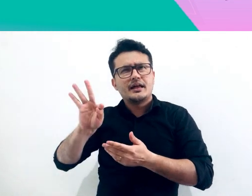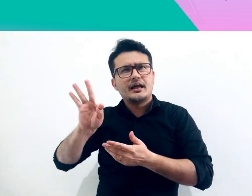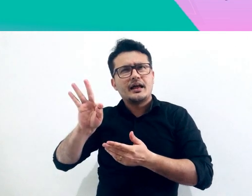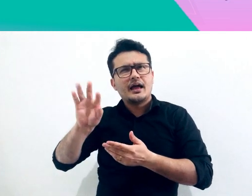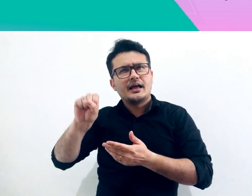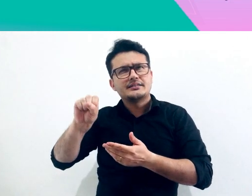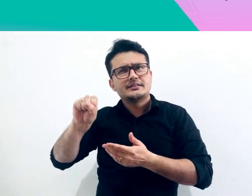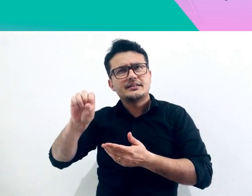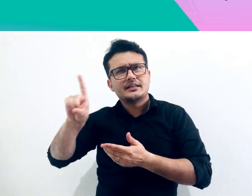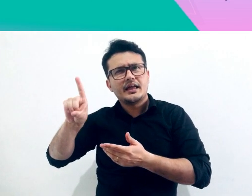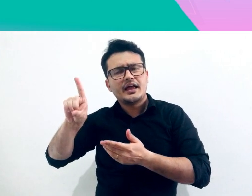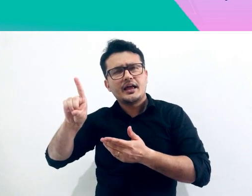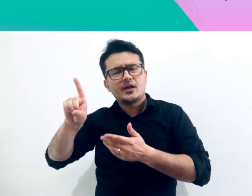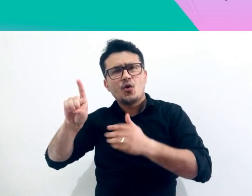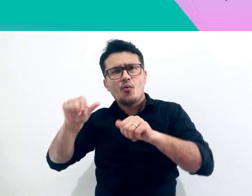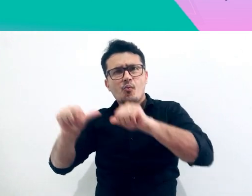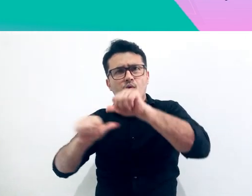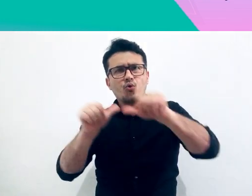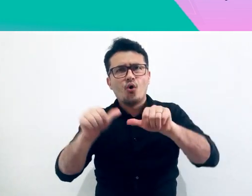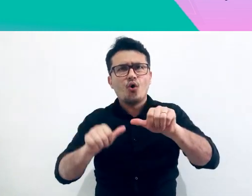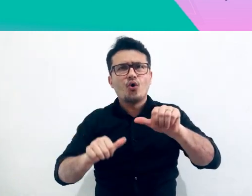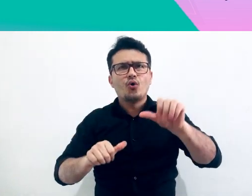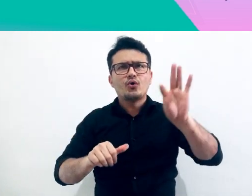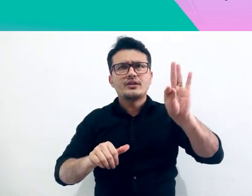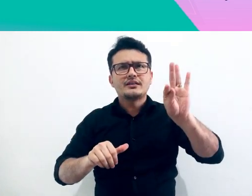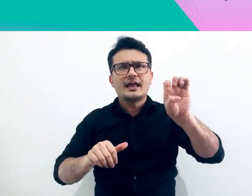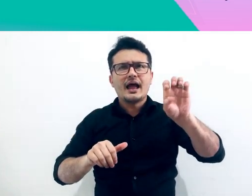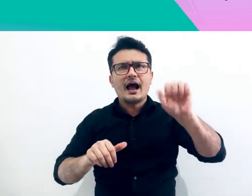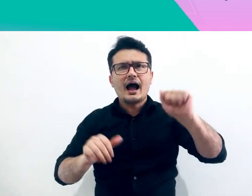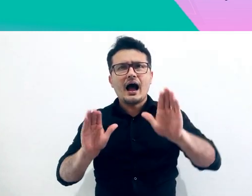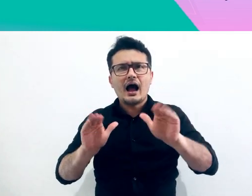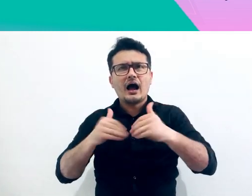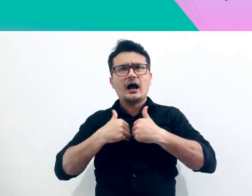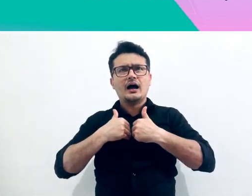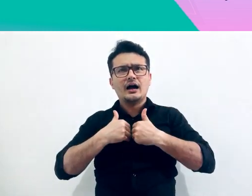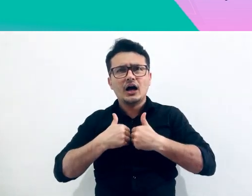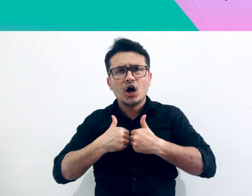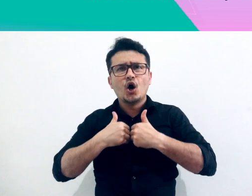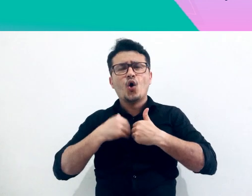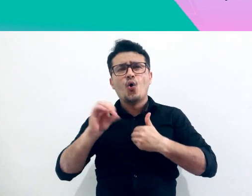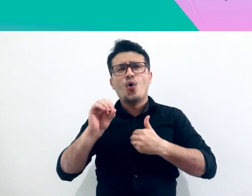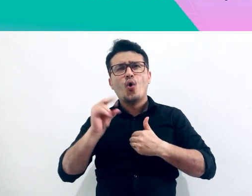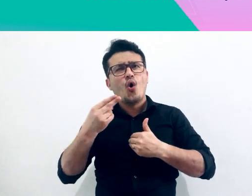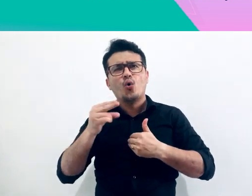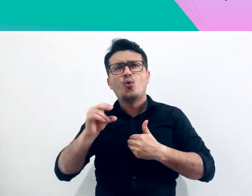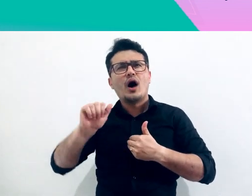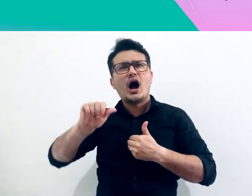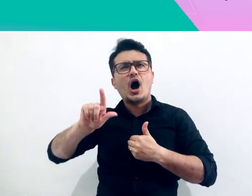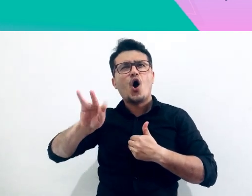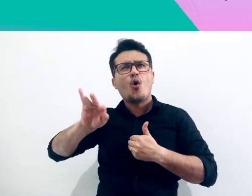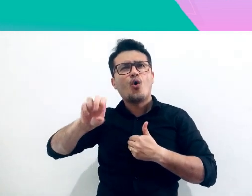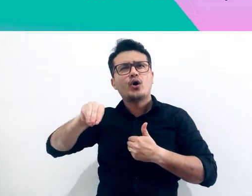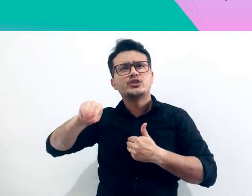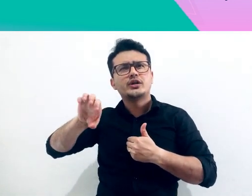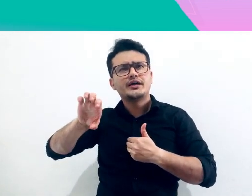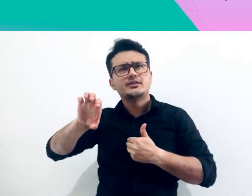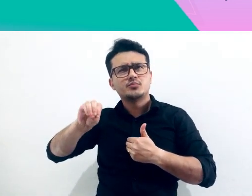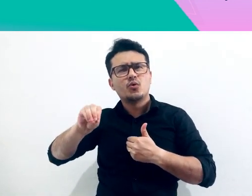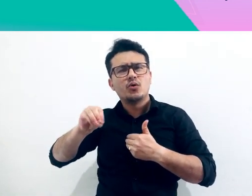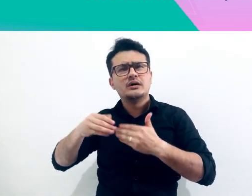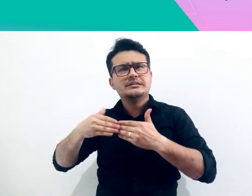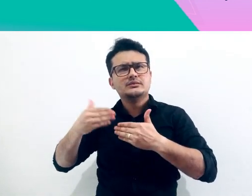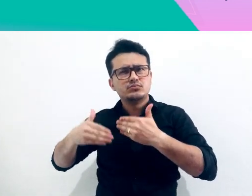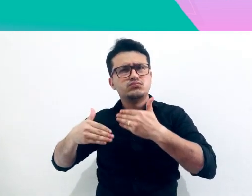TGD, Transtorno Global do Desenvolvimento, está sendo substituído por TEA, Transtorno do Espectro Autista ou